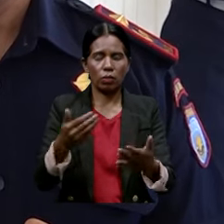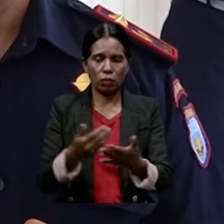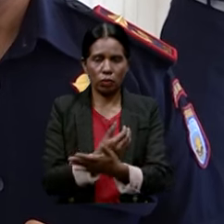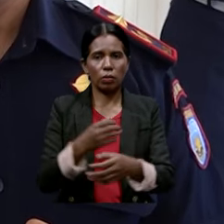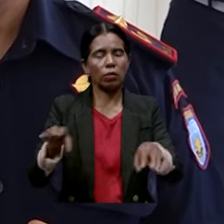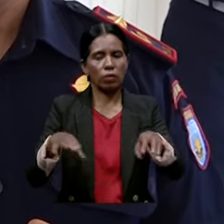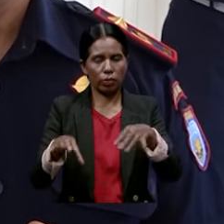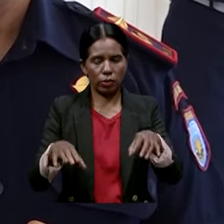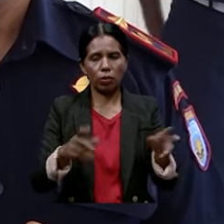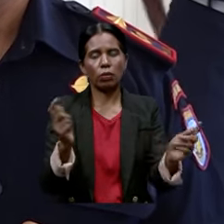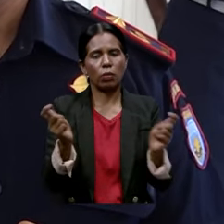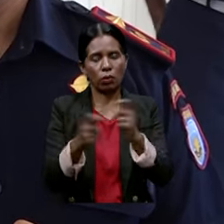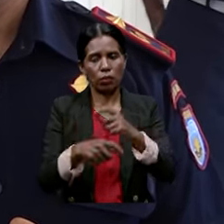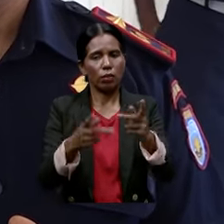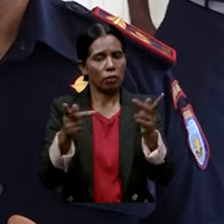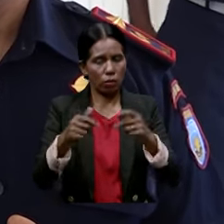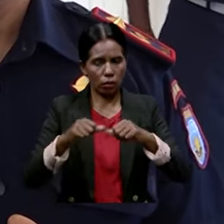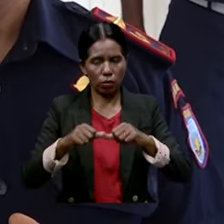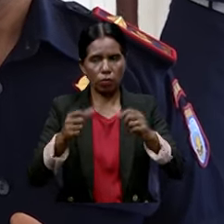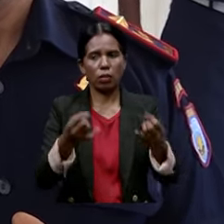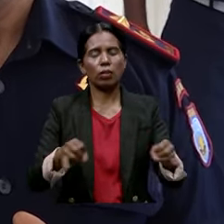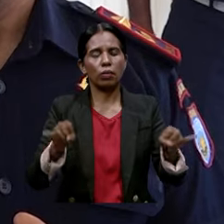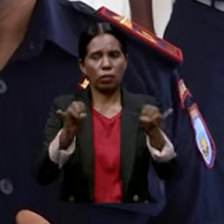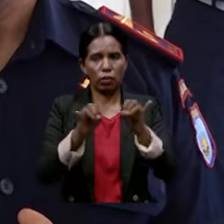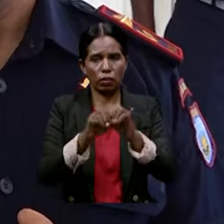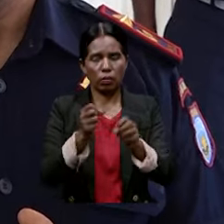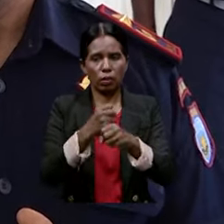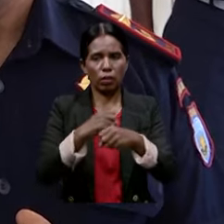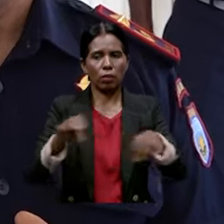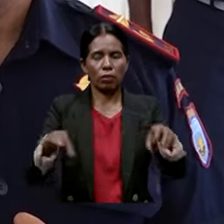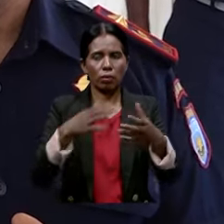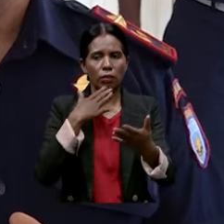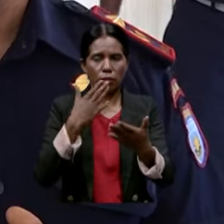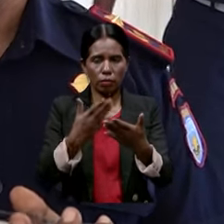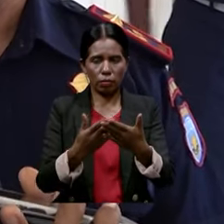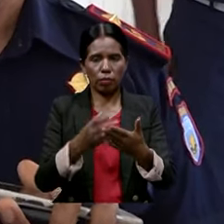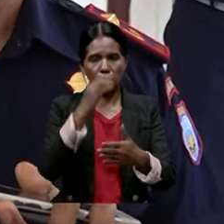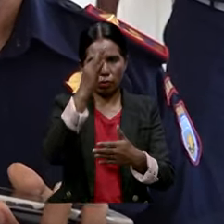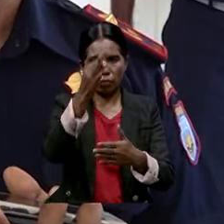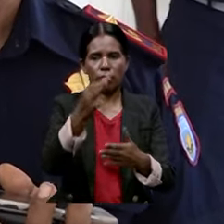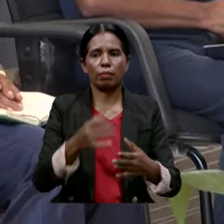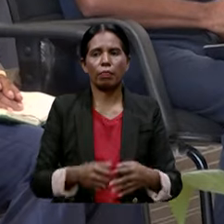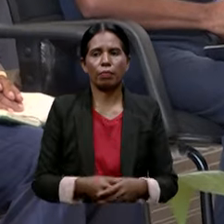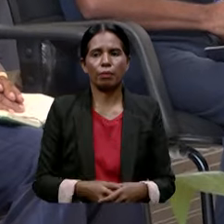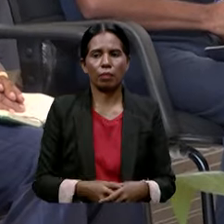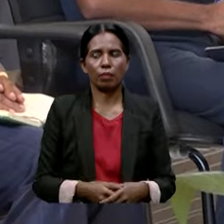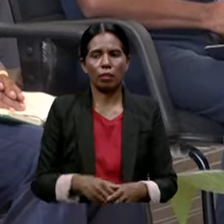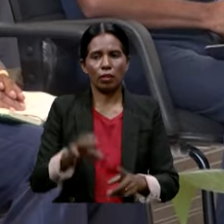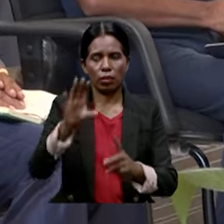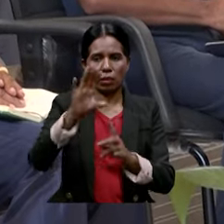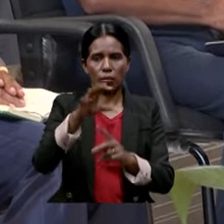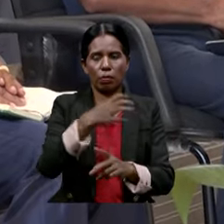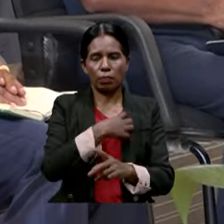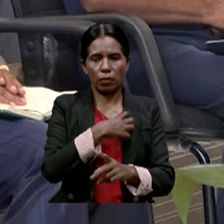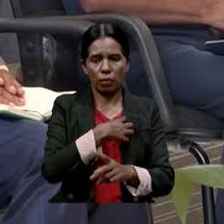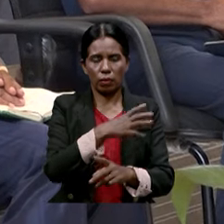kaderizasaun ka bele kontinua isusaun nene ore ala servisu dia kita mbah iha futur. Antesne komandante komando